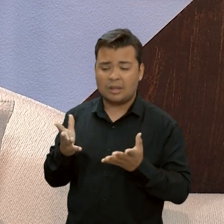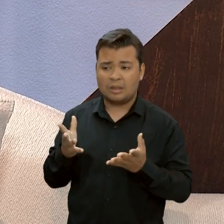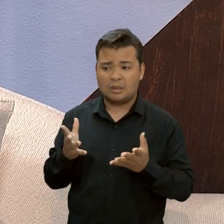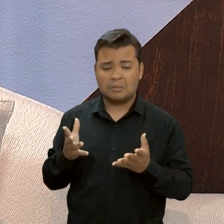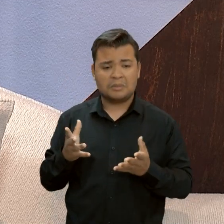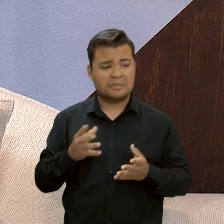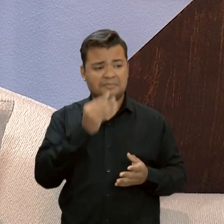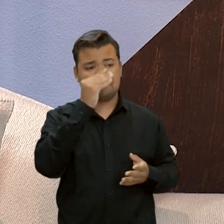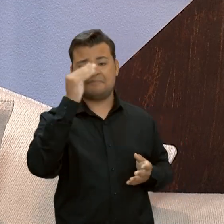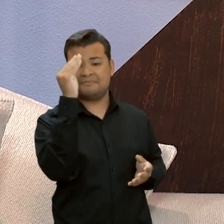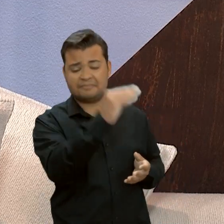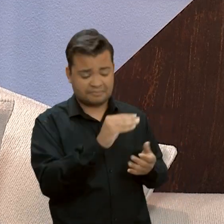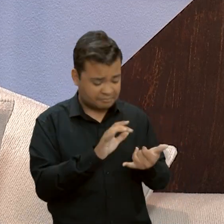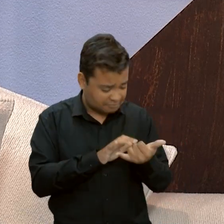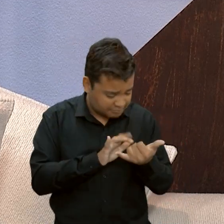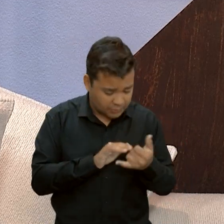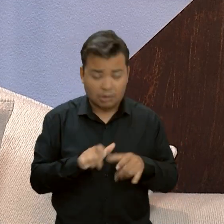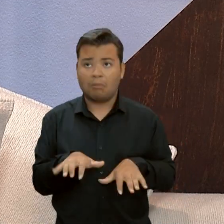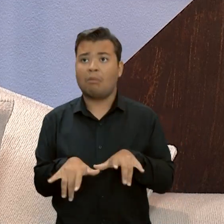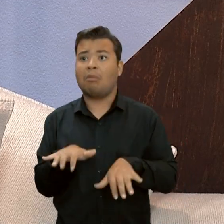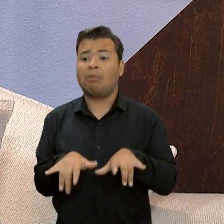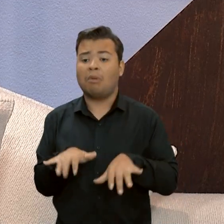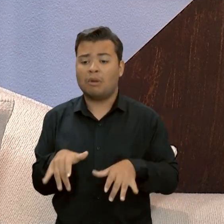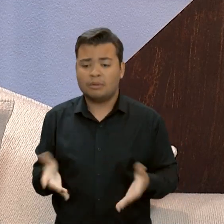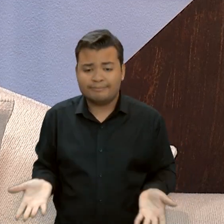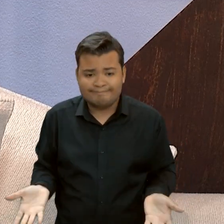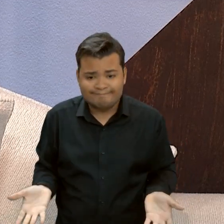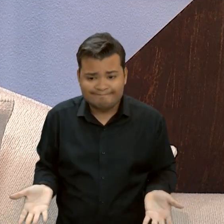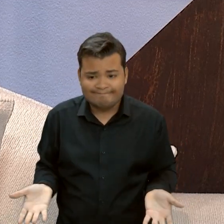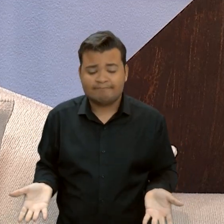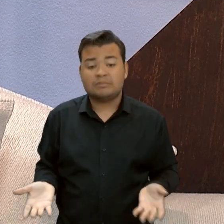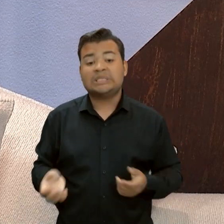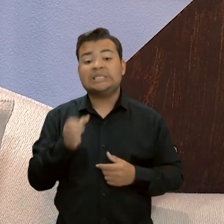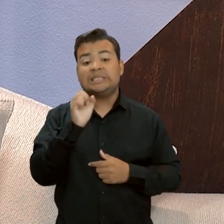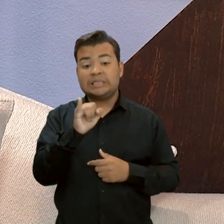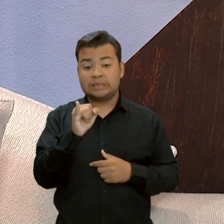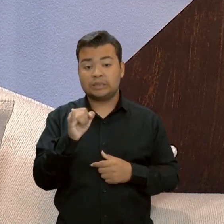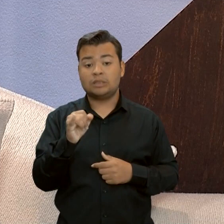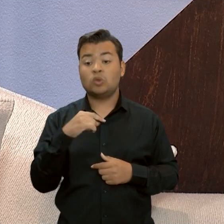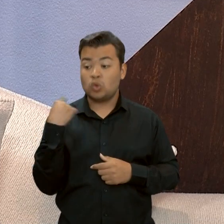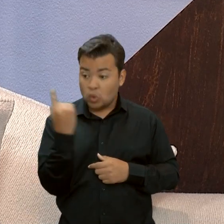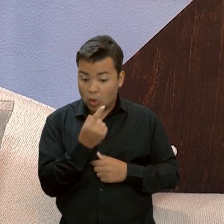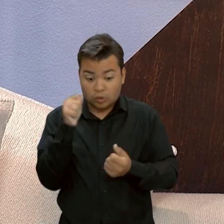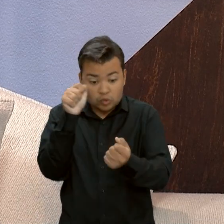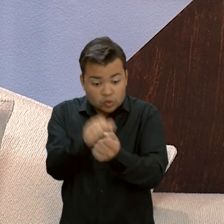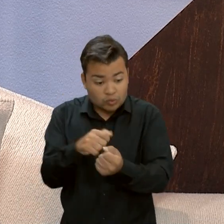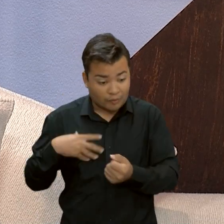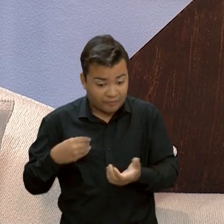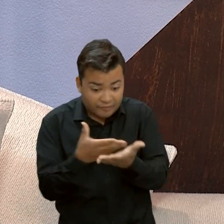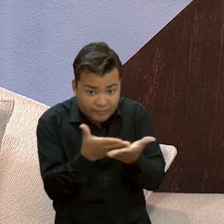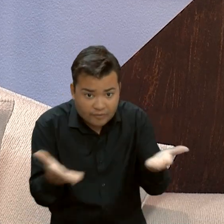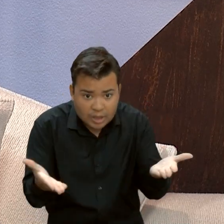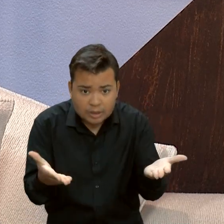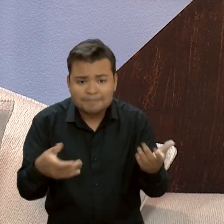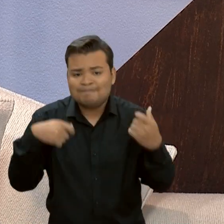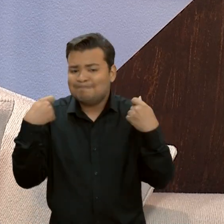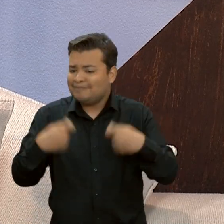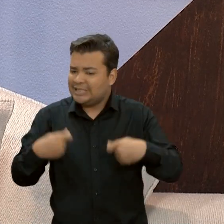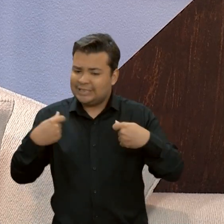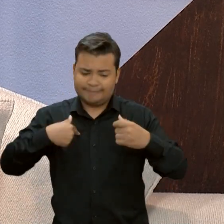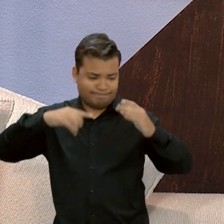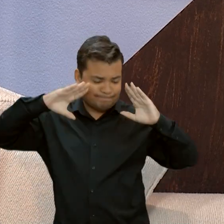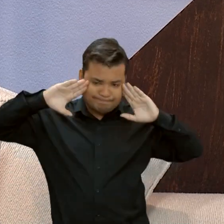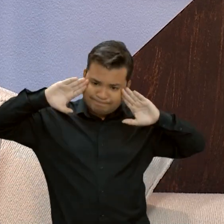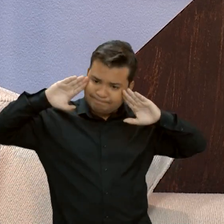atendida. Então, quando nós estamos com alguém, sobretudo nossos filhos, é importante que nós estejamos inteiramente ali